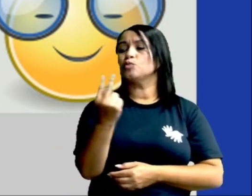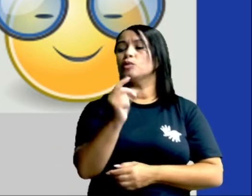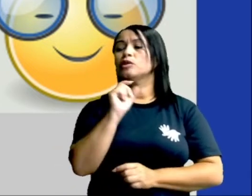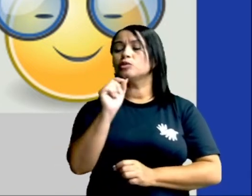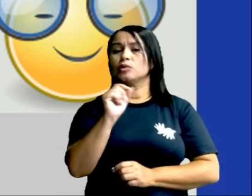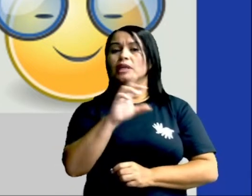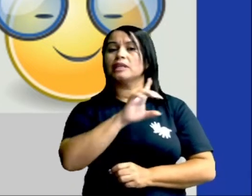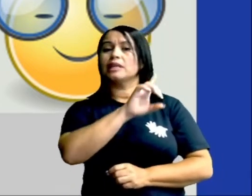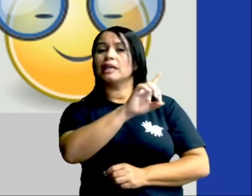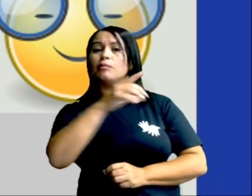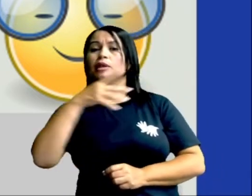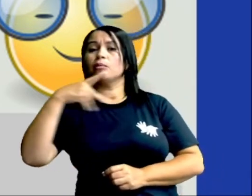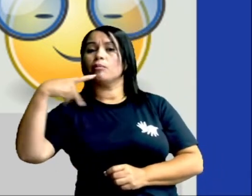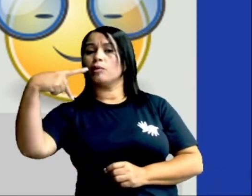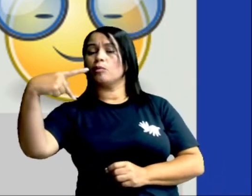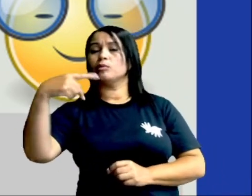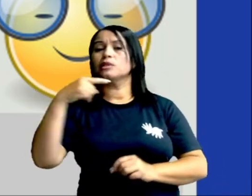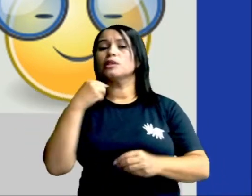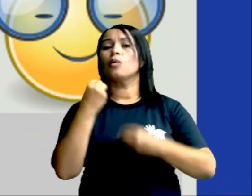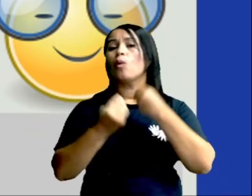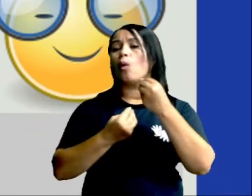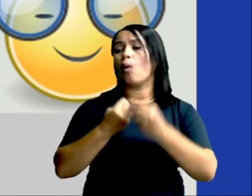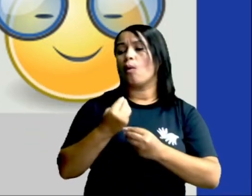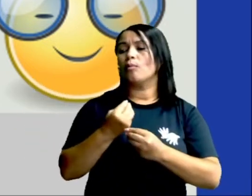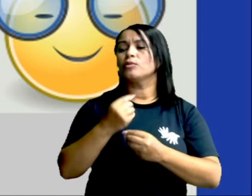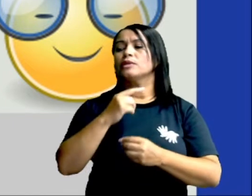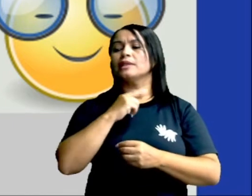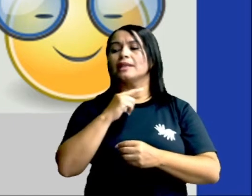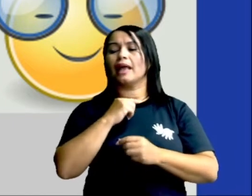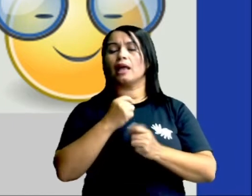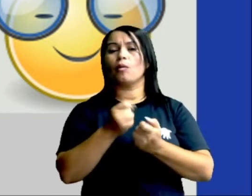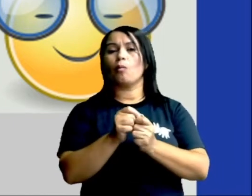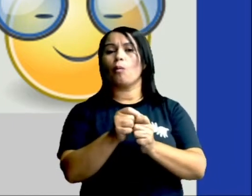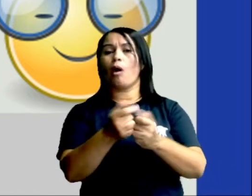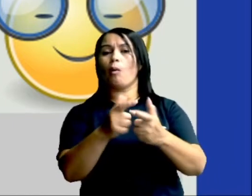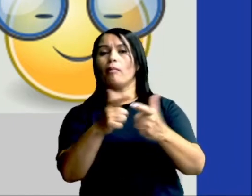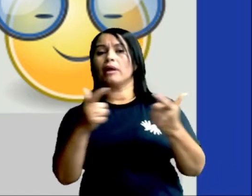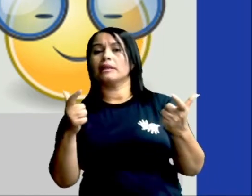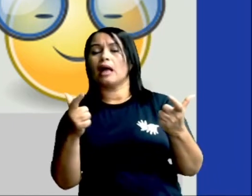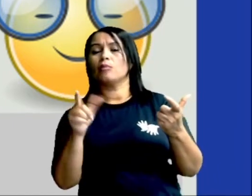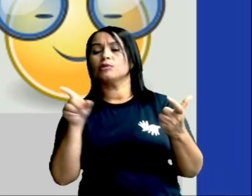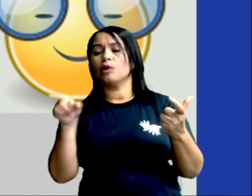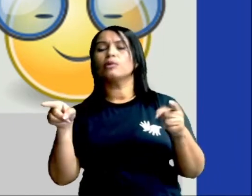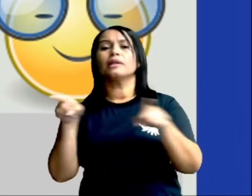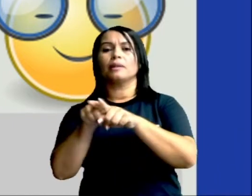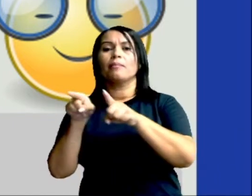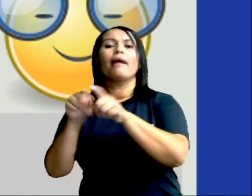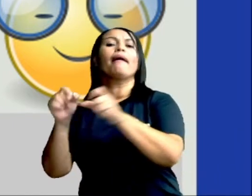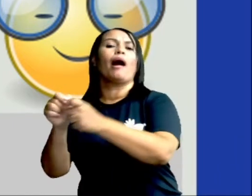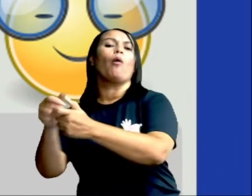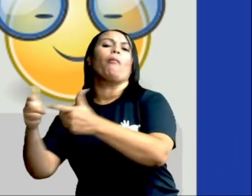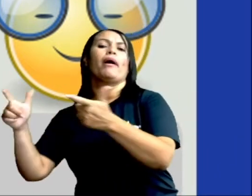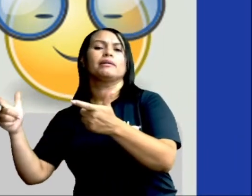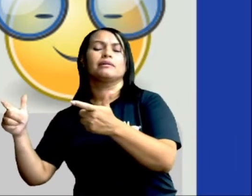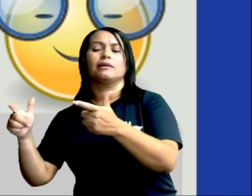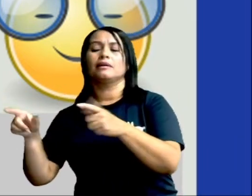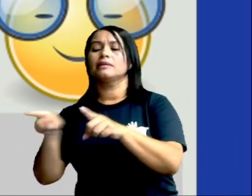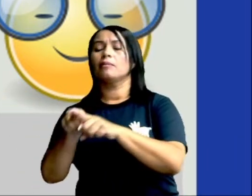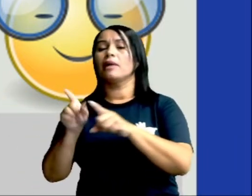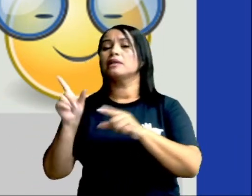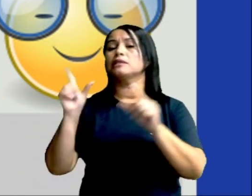são diretamente proporcionais quando ao aumentarmos uma, a outra também aumenta. E